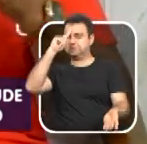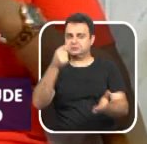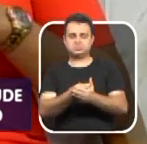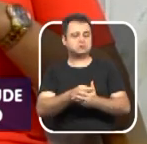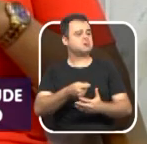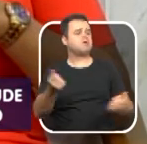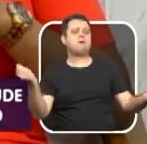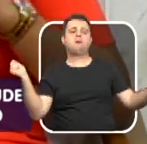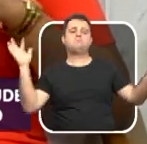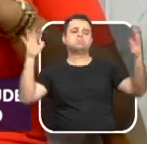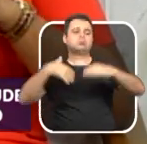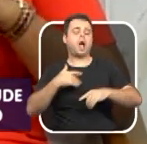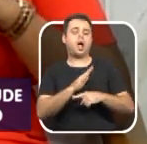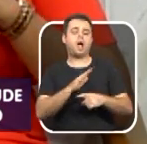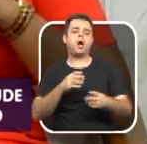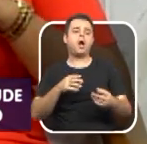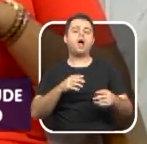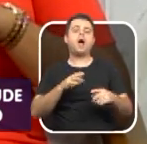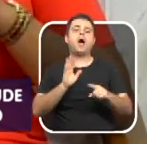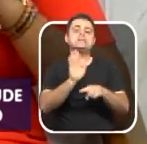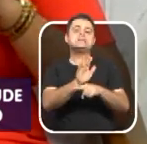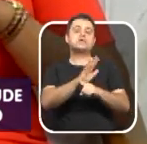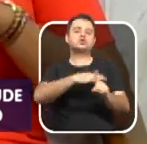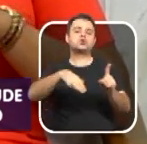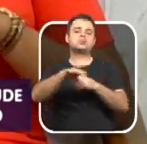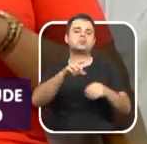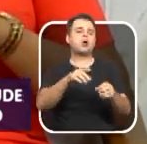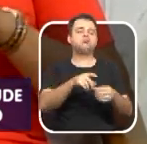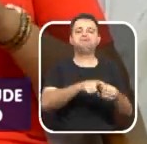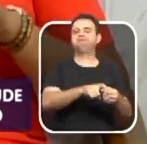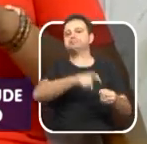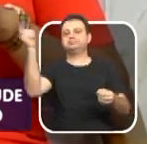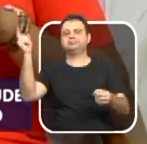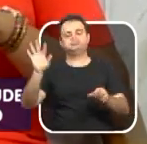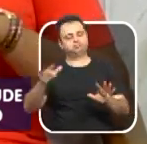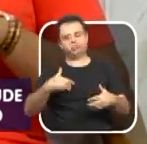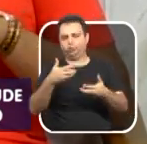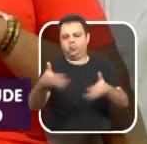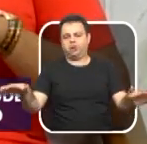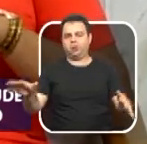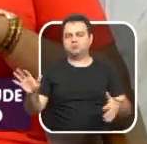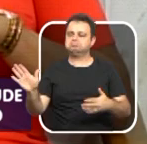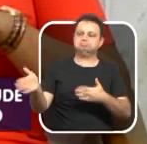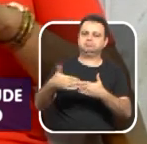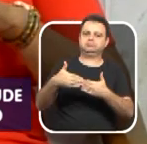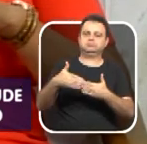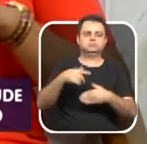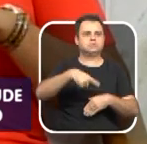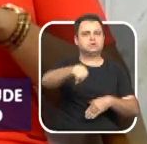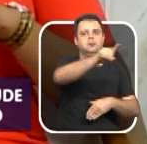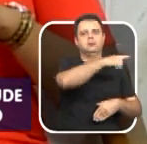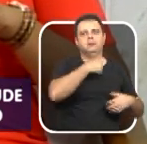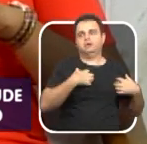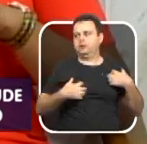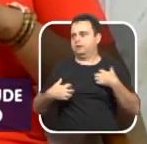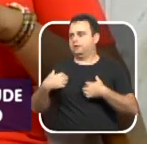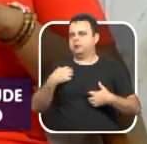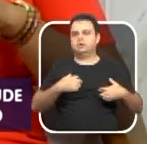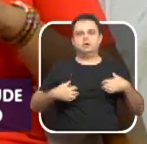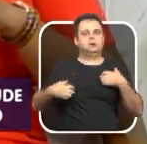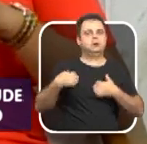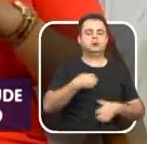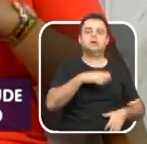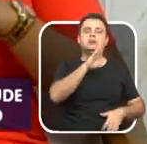mundo apavorado, porque eram 540 crianças, porque nós estávamos falando de 4